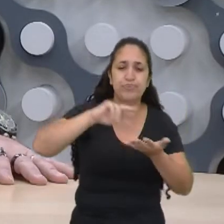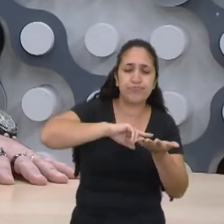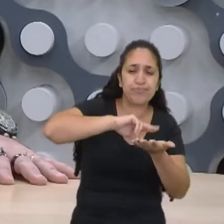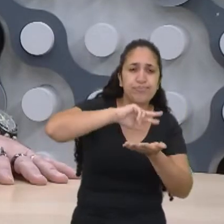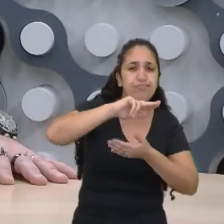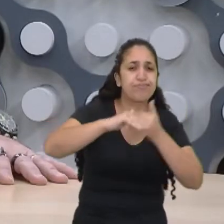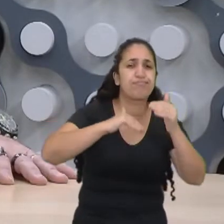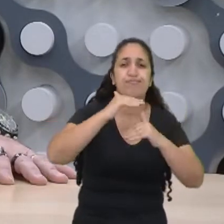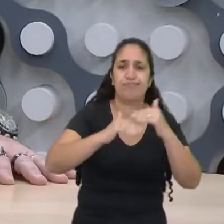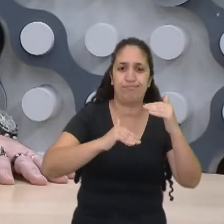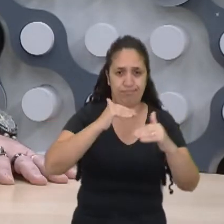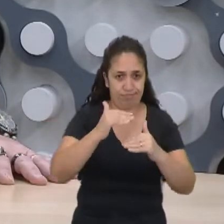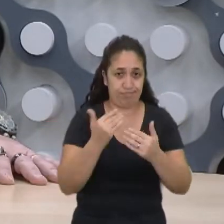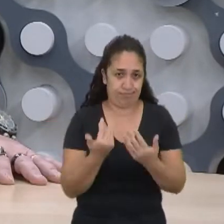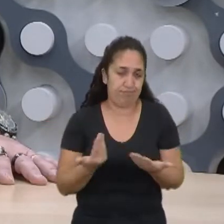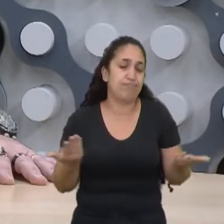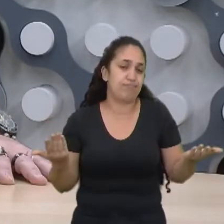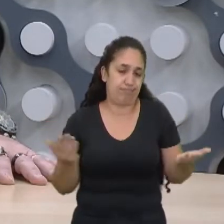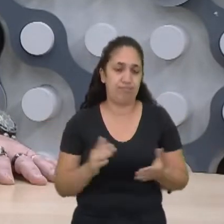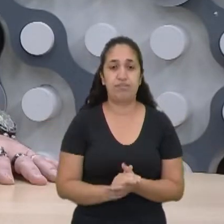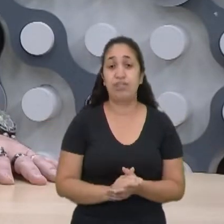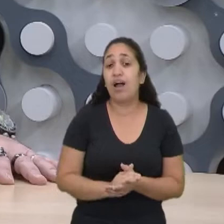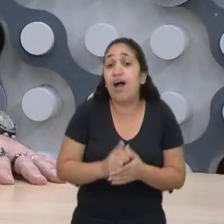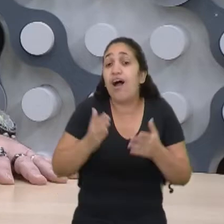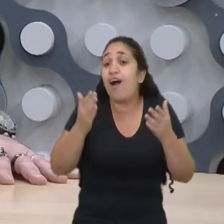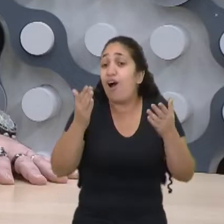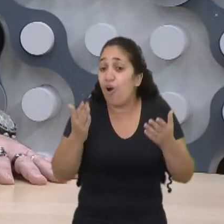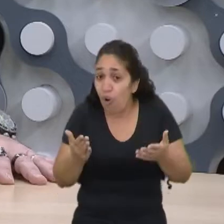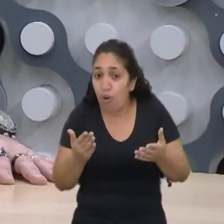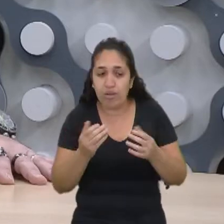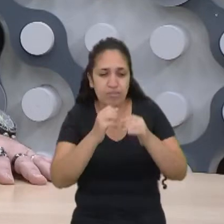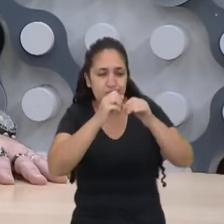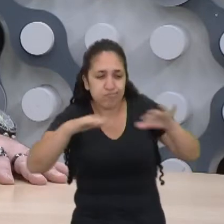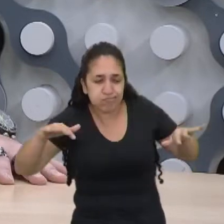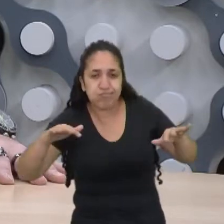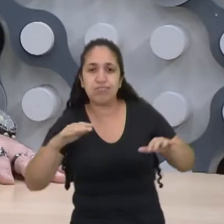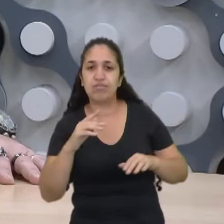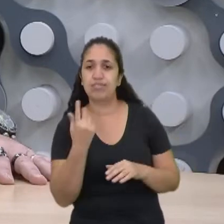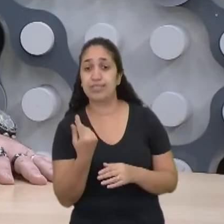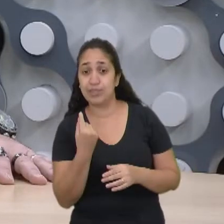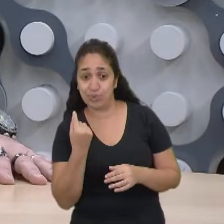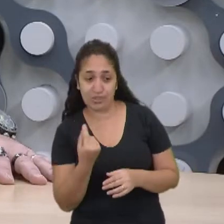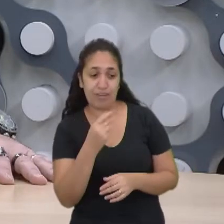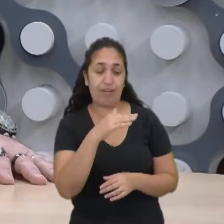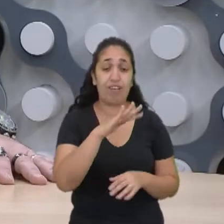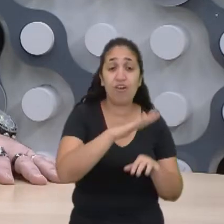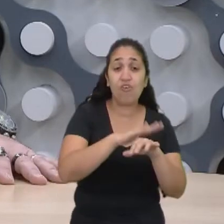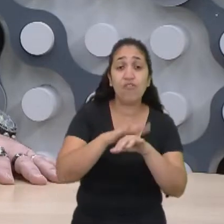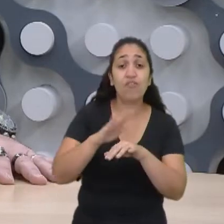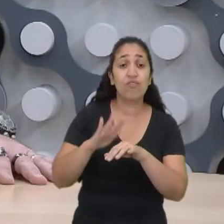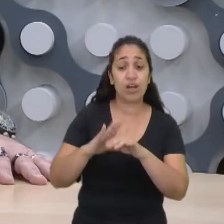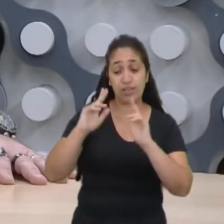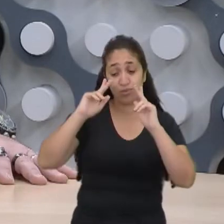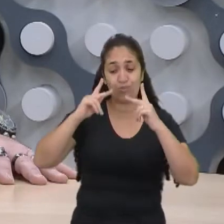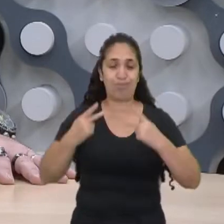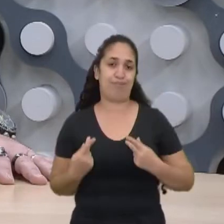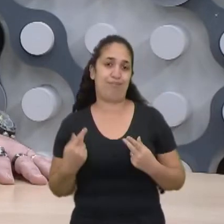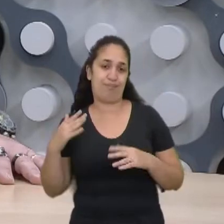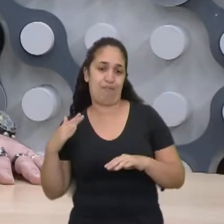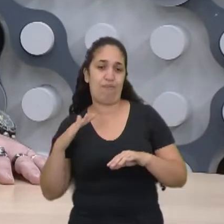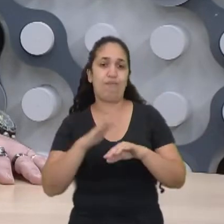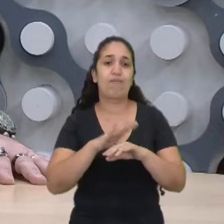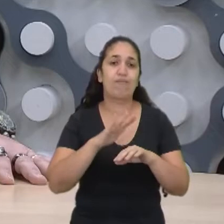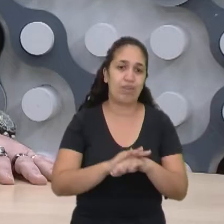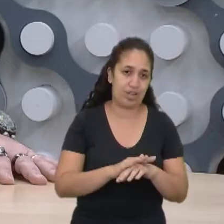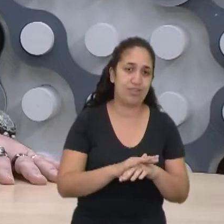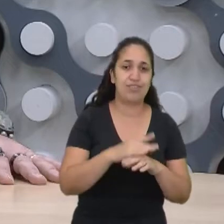temos aí no mundo, né. Agora nós temos os desastres que são, né, ocasionados aí pelo ser humano, que são os